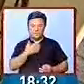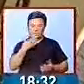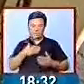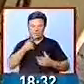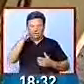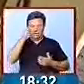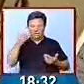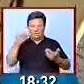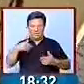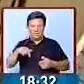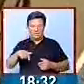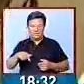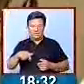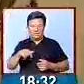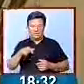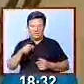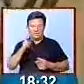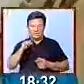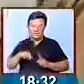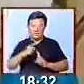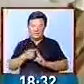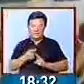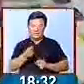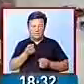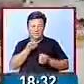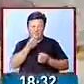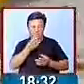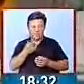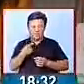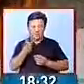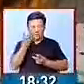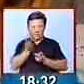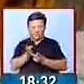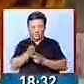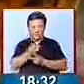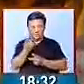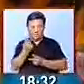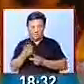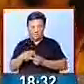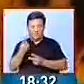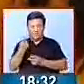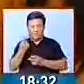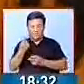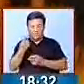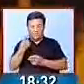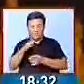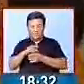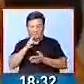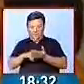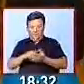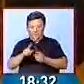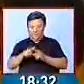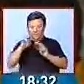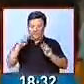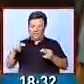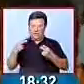homenageado nesta edição? Bem, tem dois aspectos. Um é que, efetivamente, ser